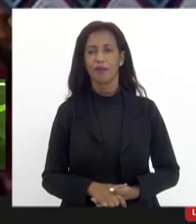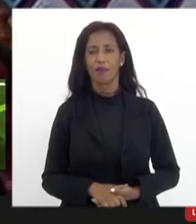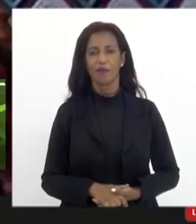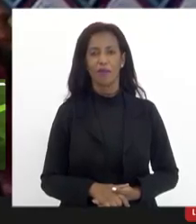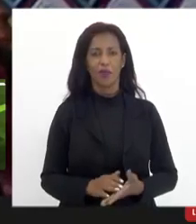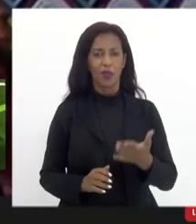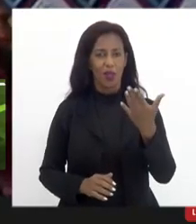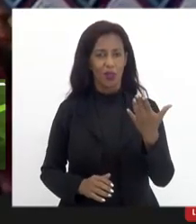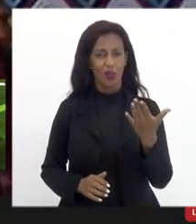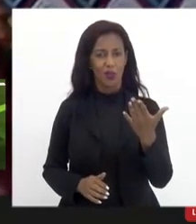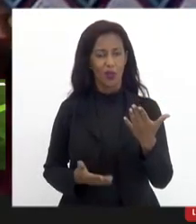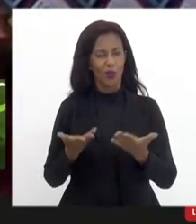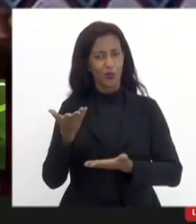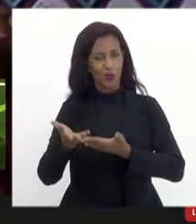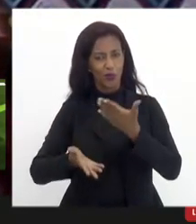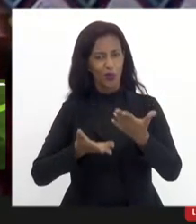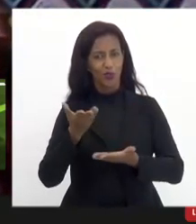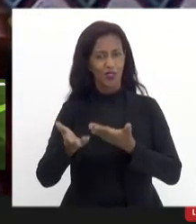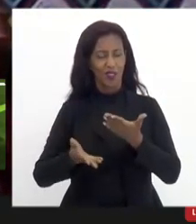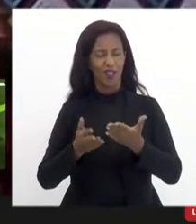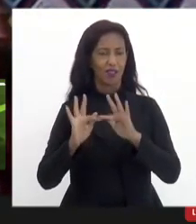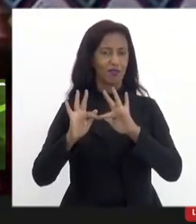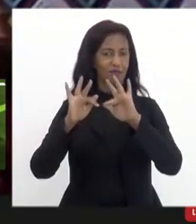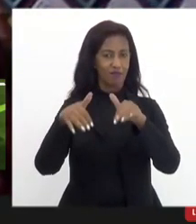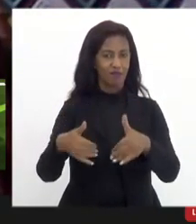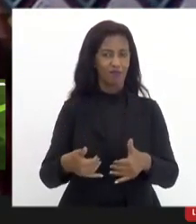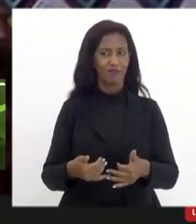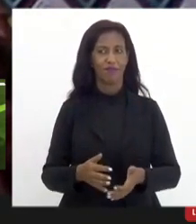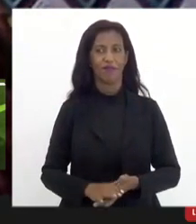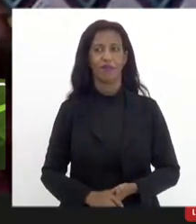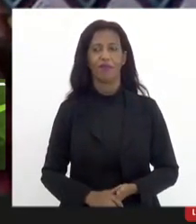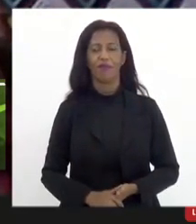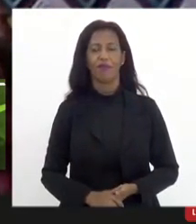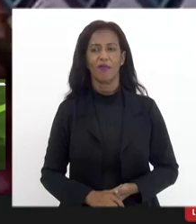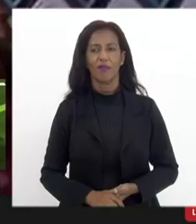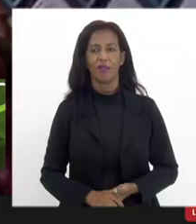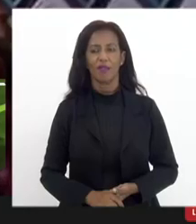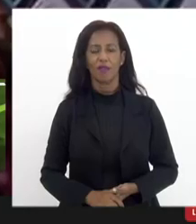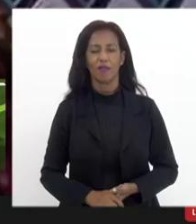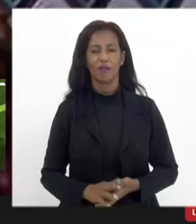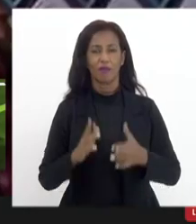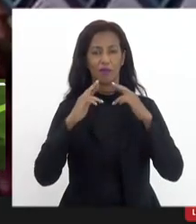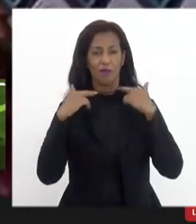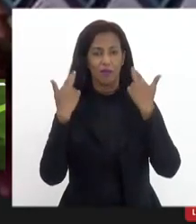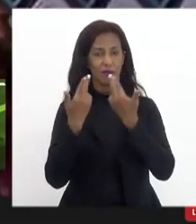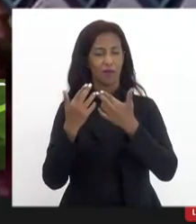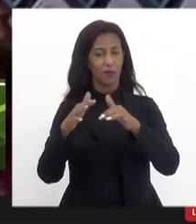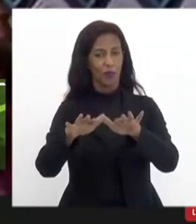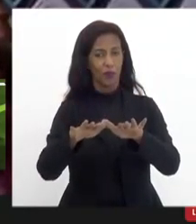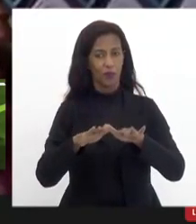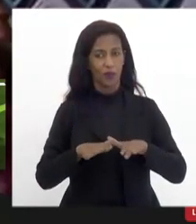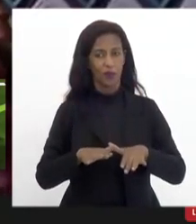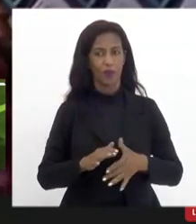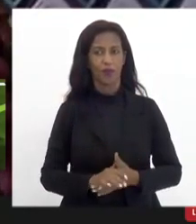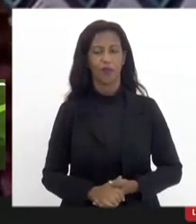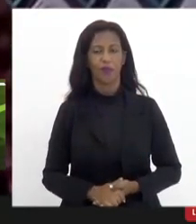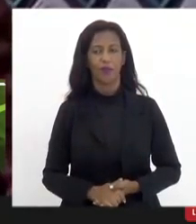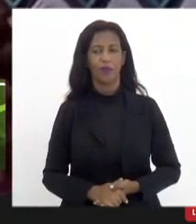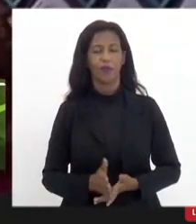Vossa Excelência, encerrando essa audiência pública